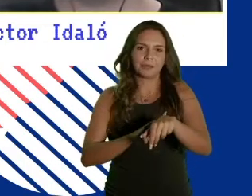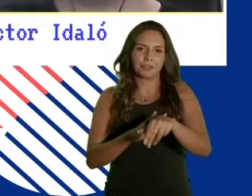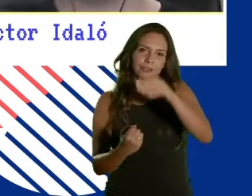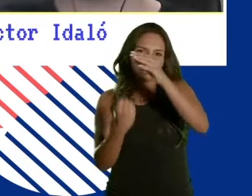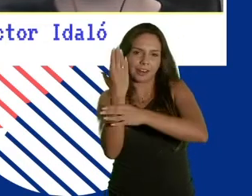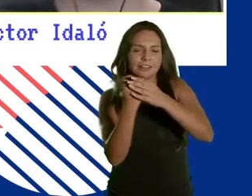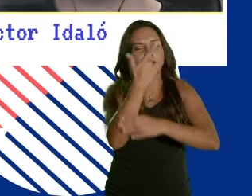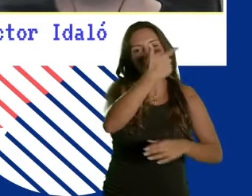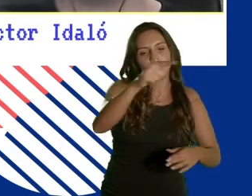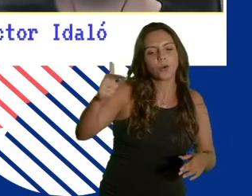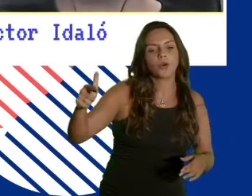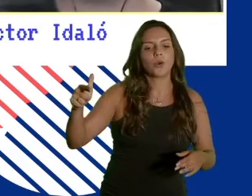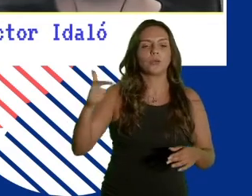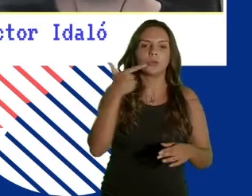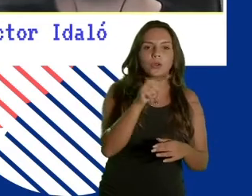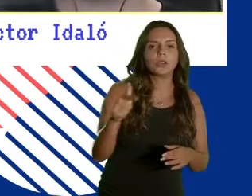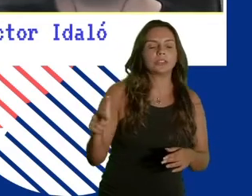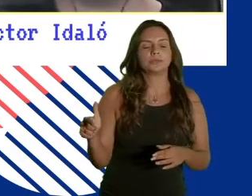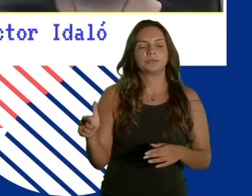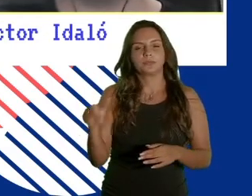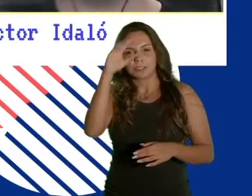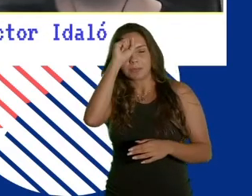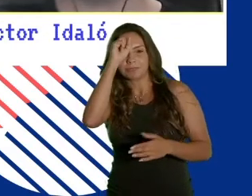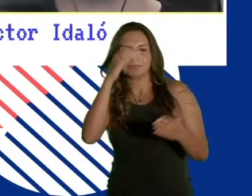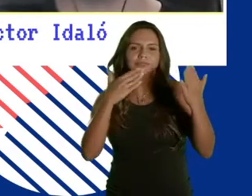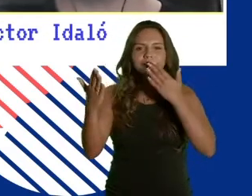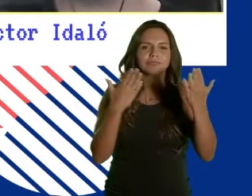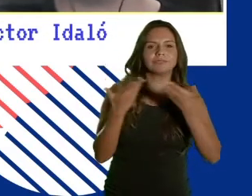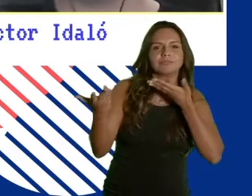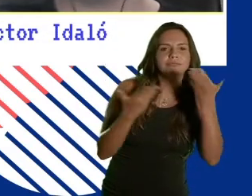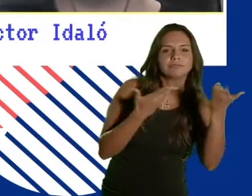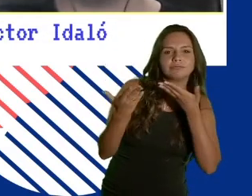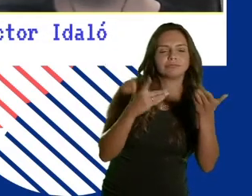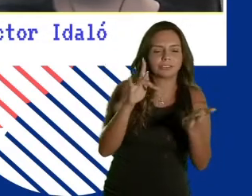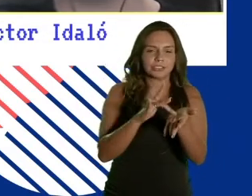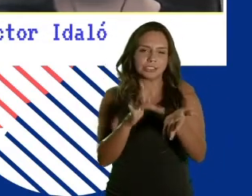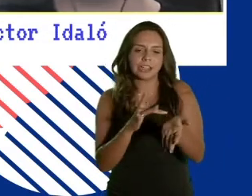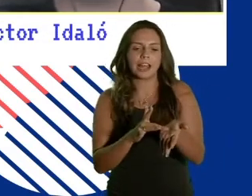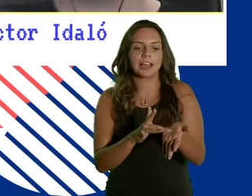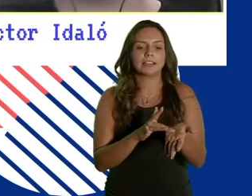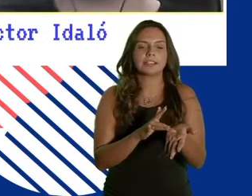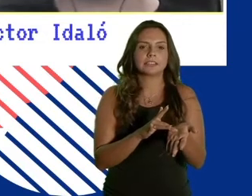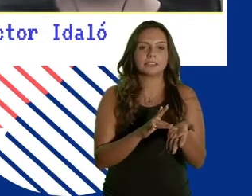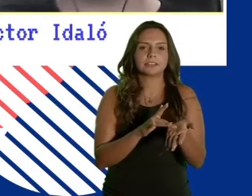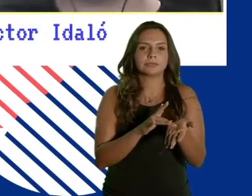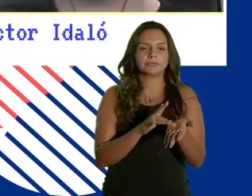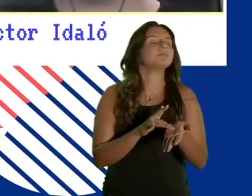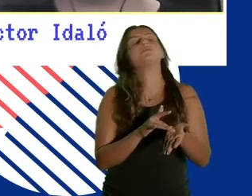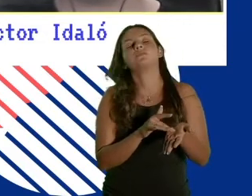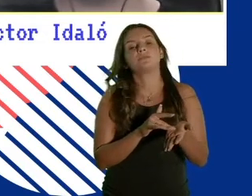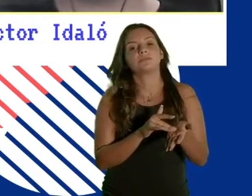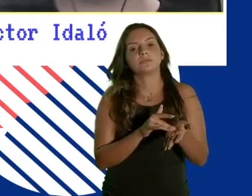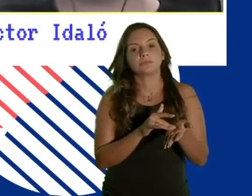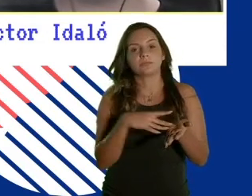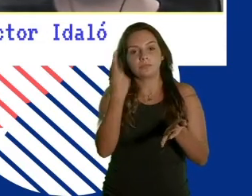lançar outros, para fazer outros lançamentos, e estou aprendendo a lidar com esses lançamentos digitais, com esse, de certo modo, marketing